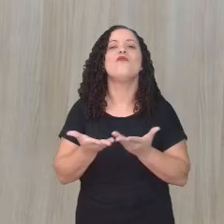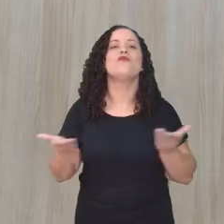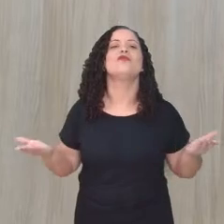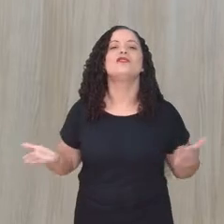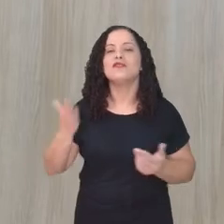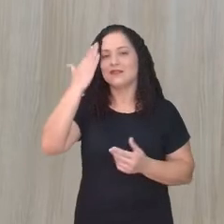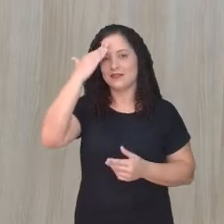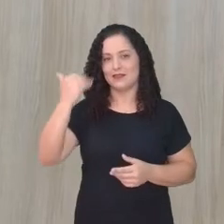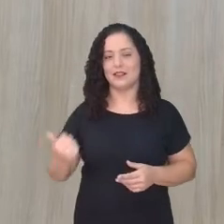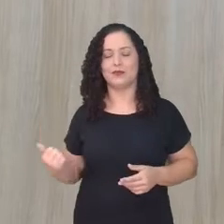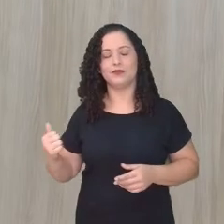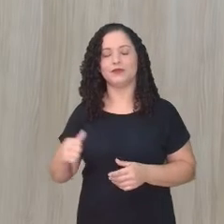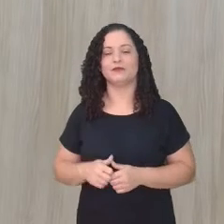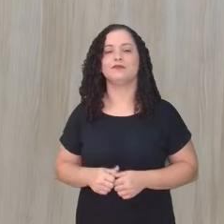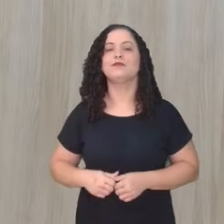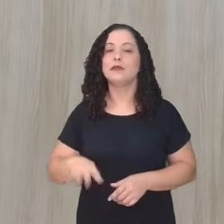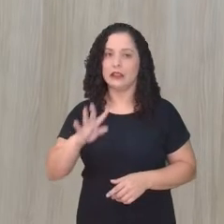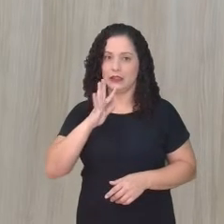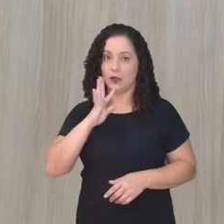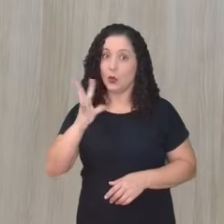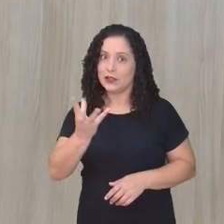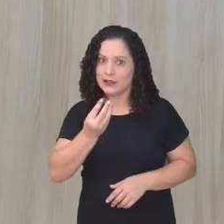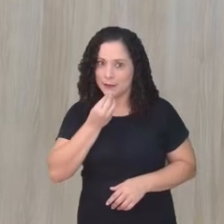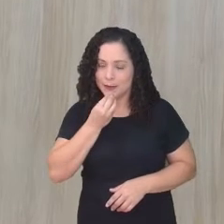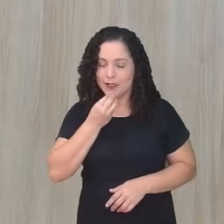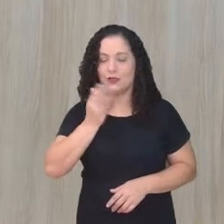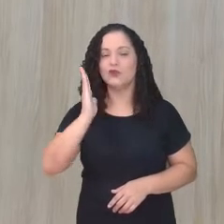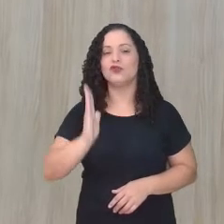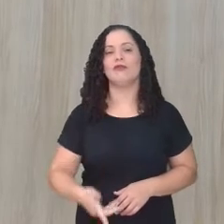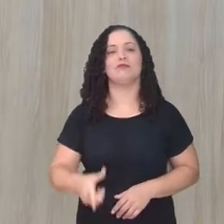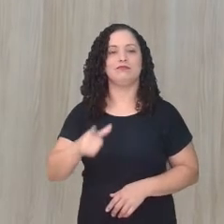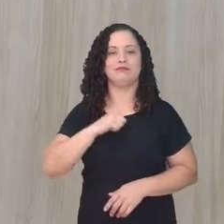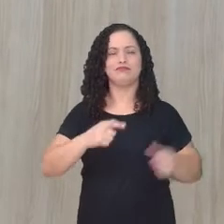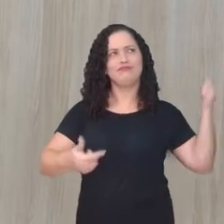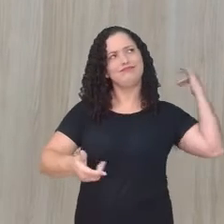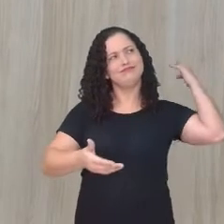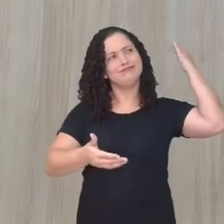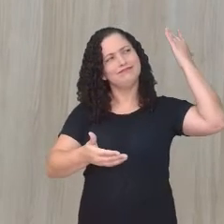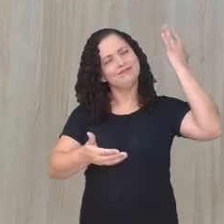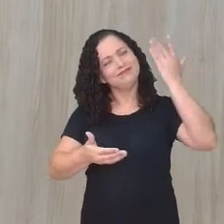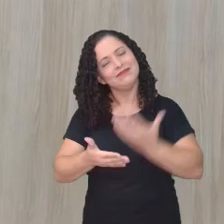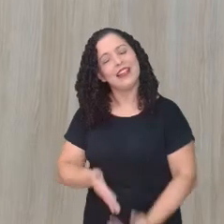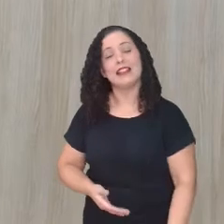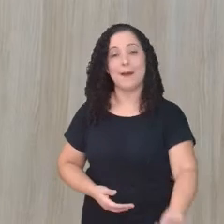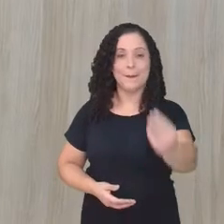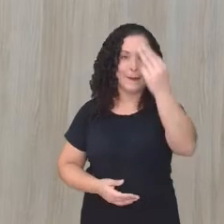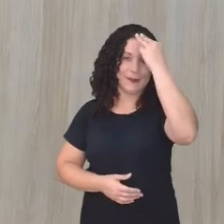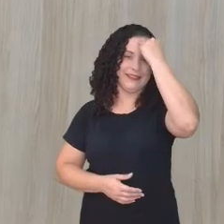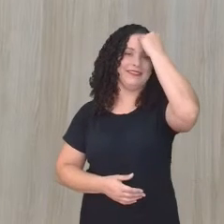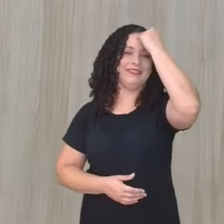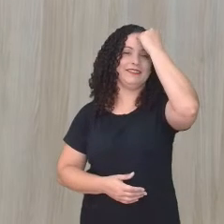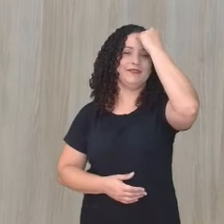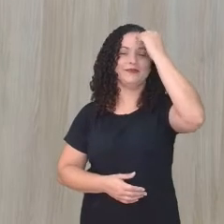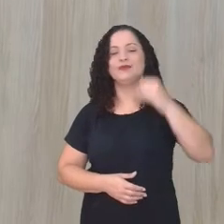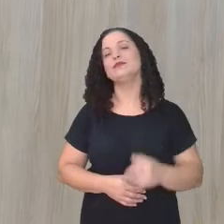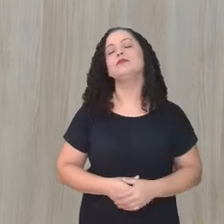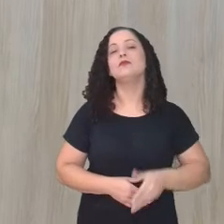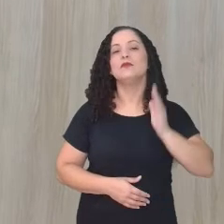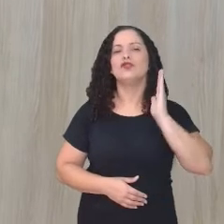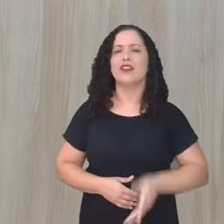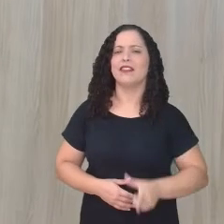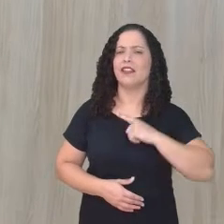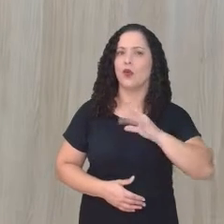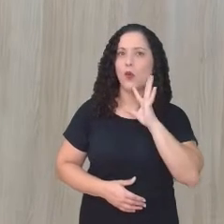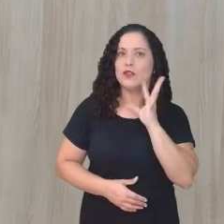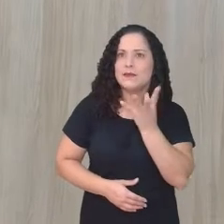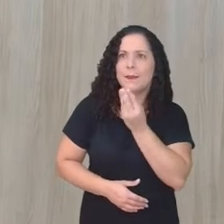sobre isso? Há um conhecimento já existente aí na mente de vocês, não é? Há um conhecimento